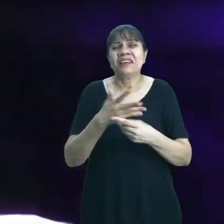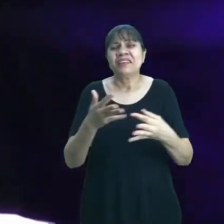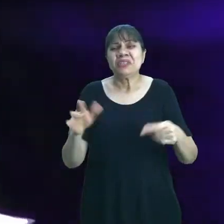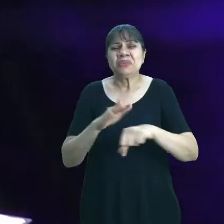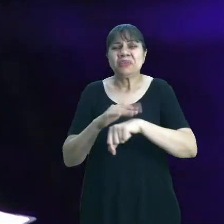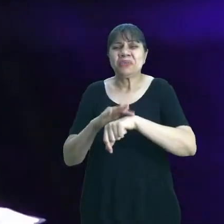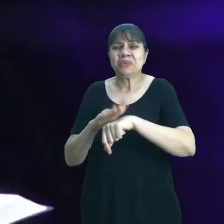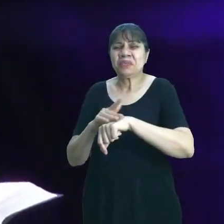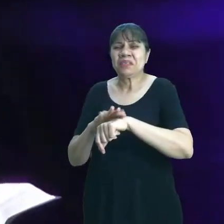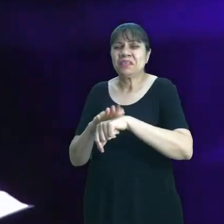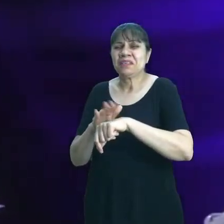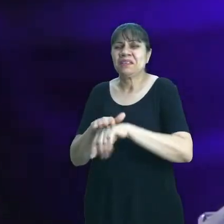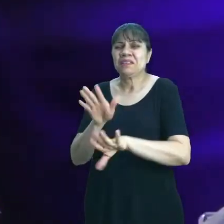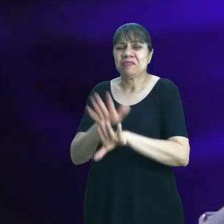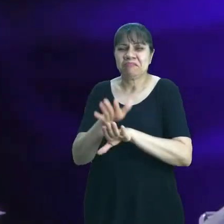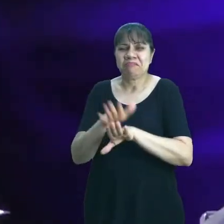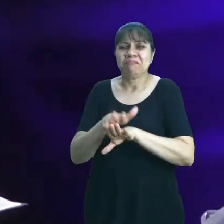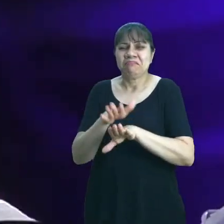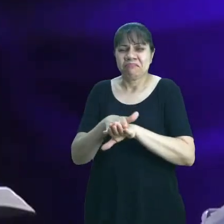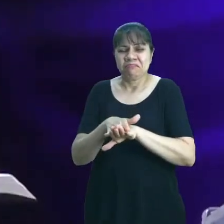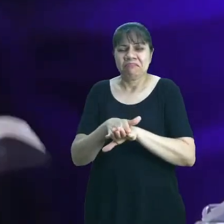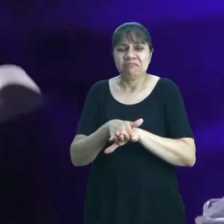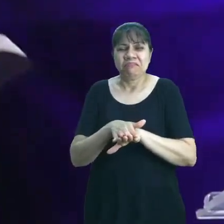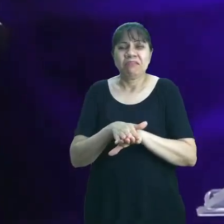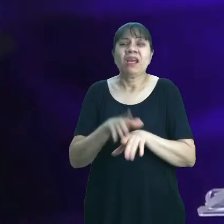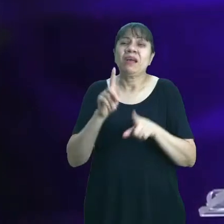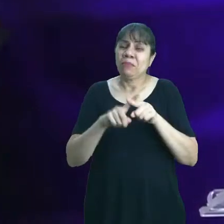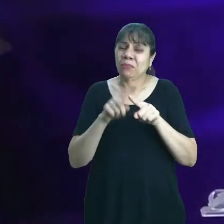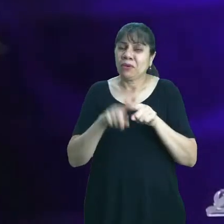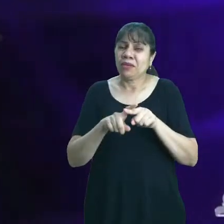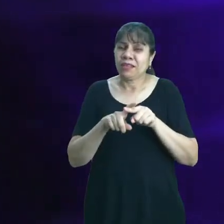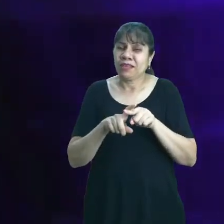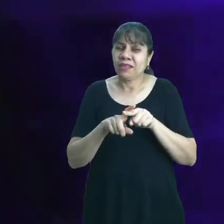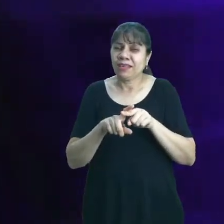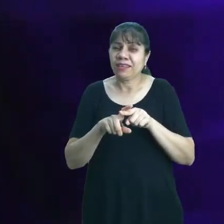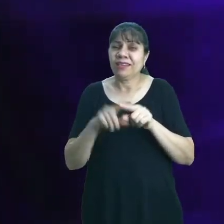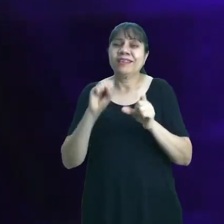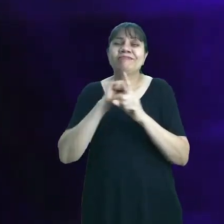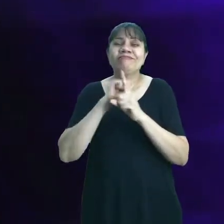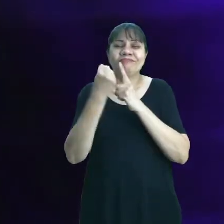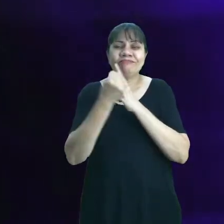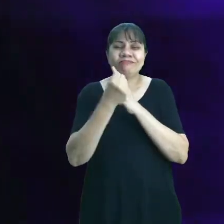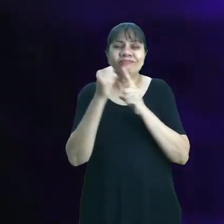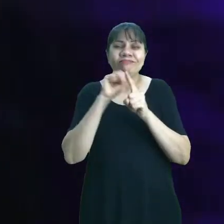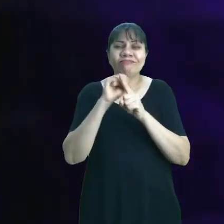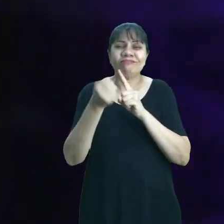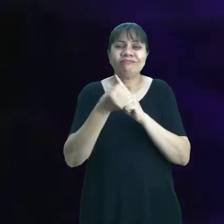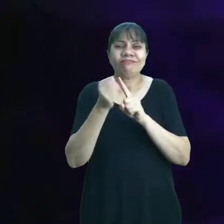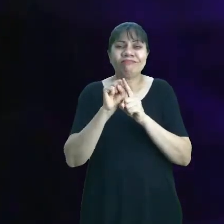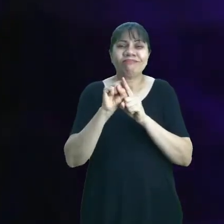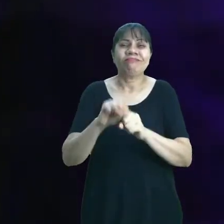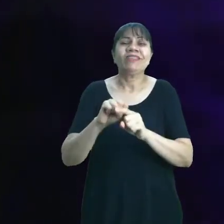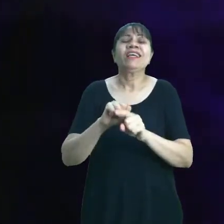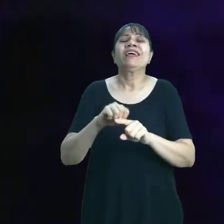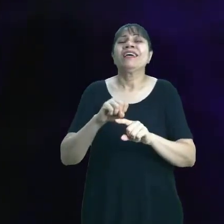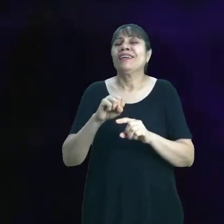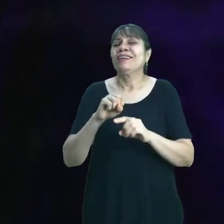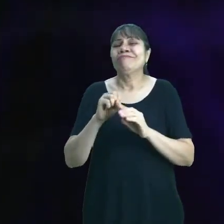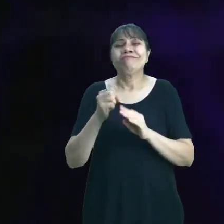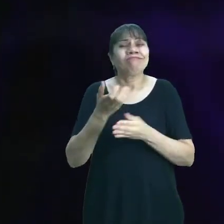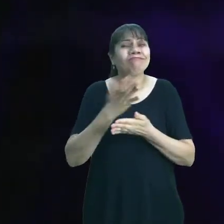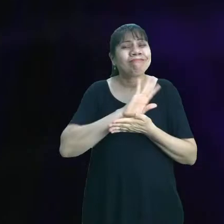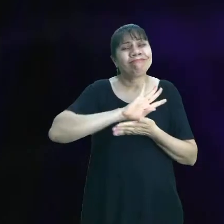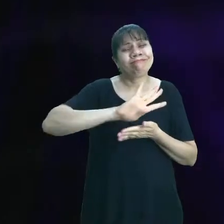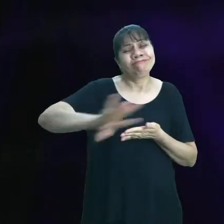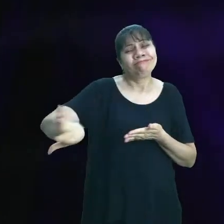transmitidas. Sabe por quê? Porque a sociedade virou as costas para aquilo que diz